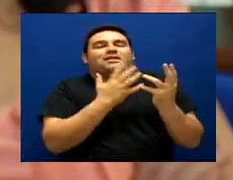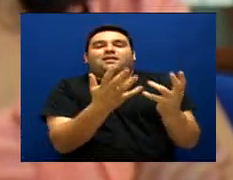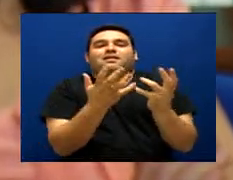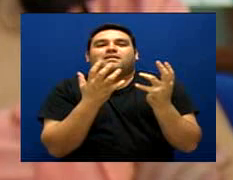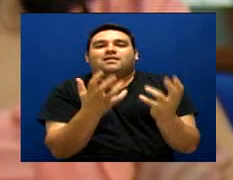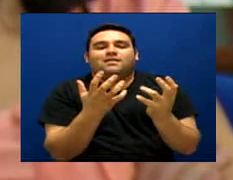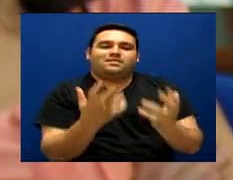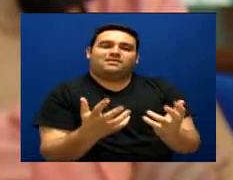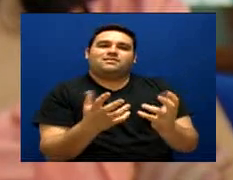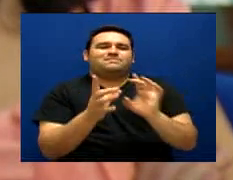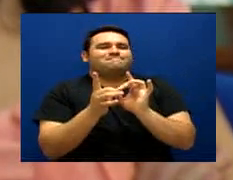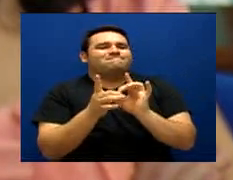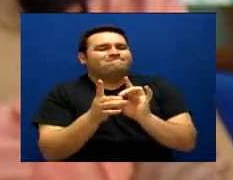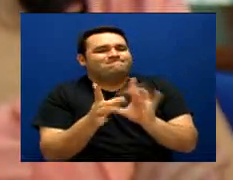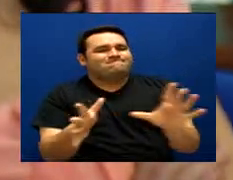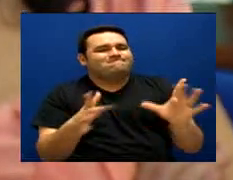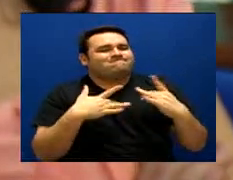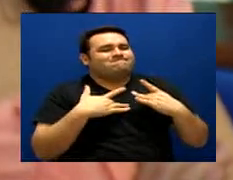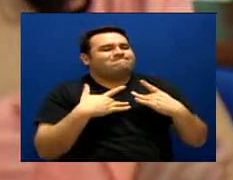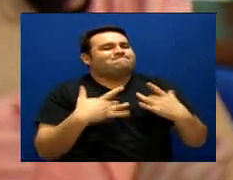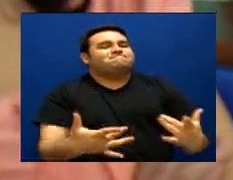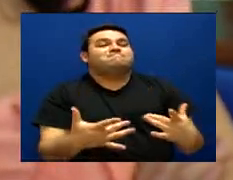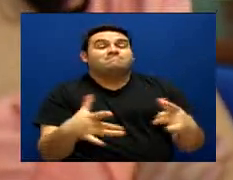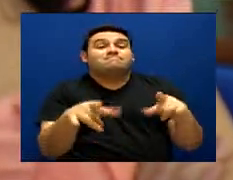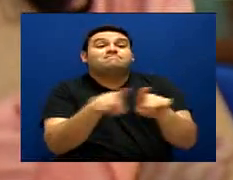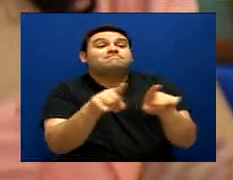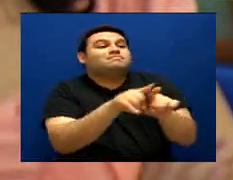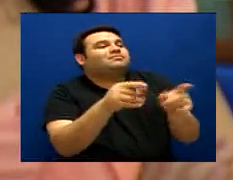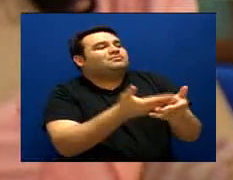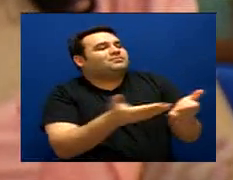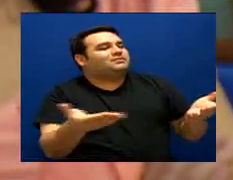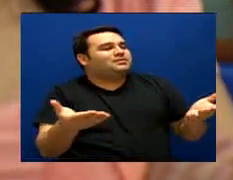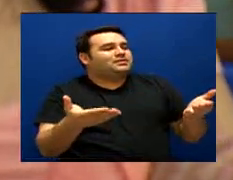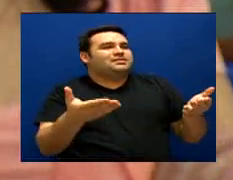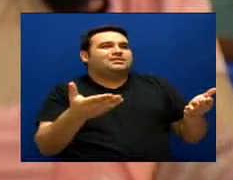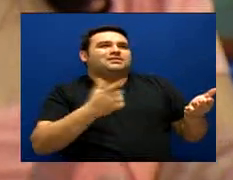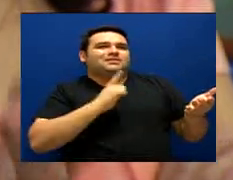disposta, disponível e com tanta,